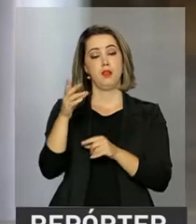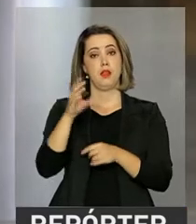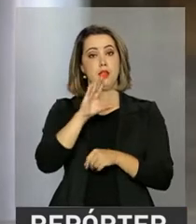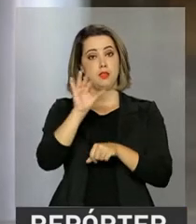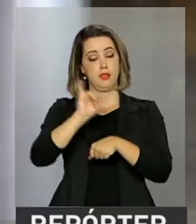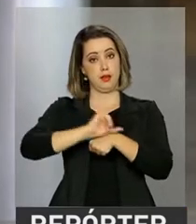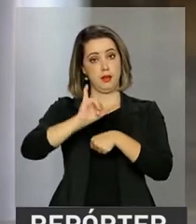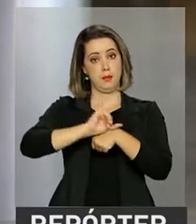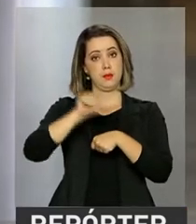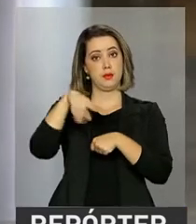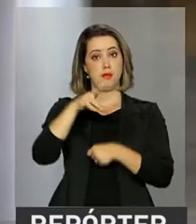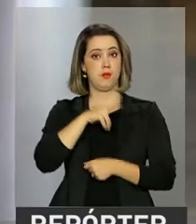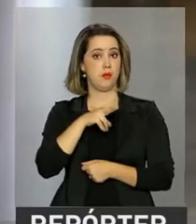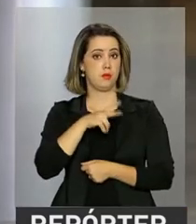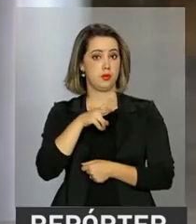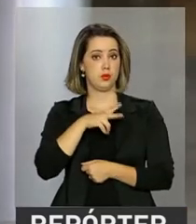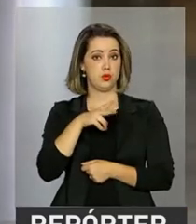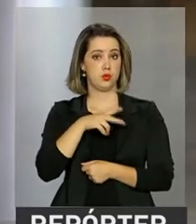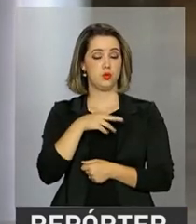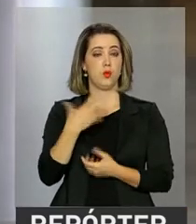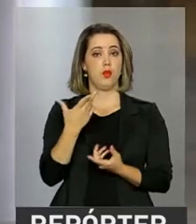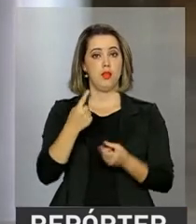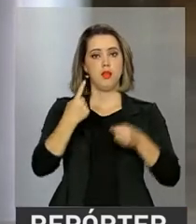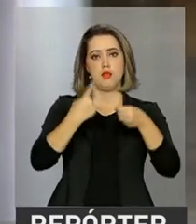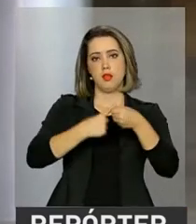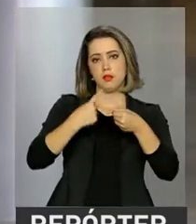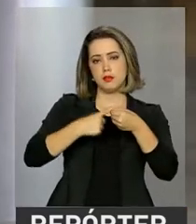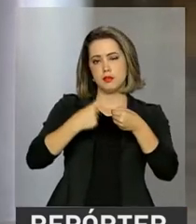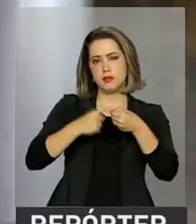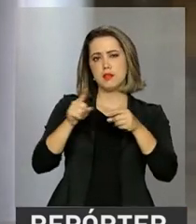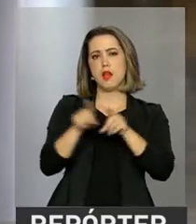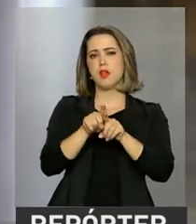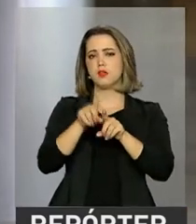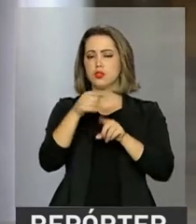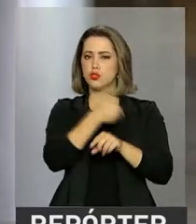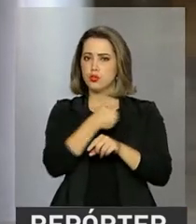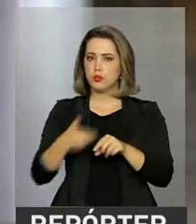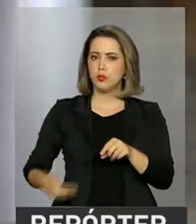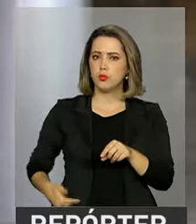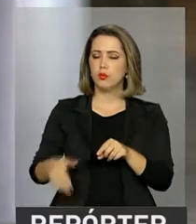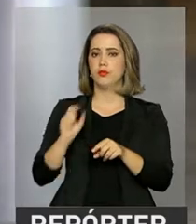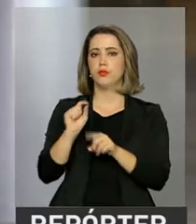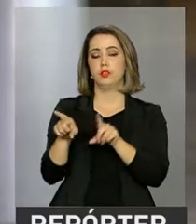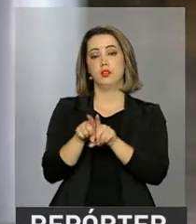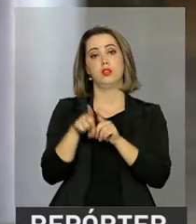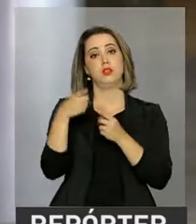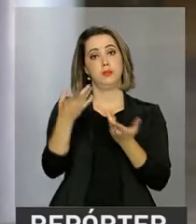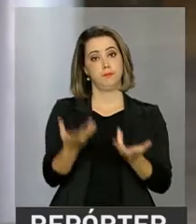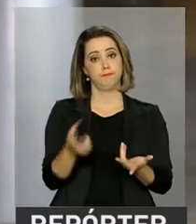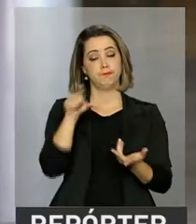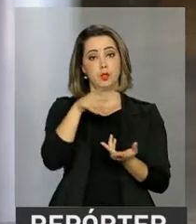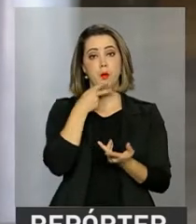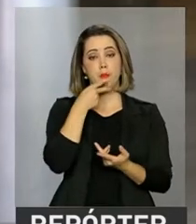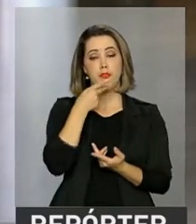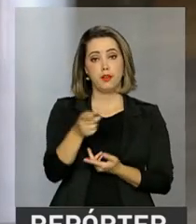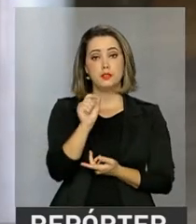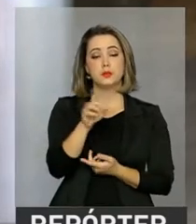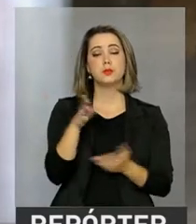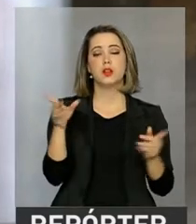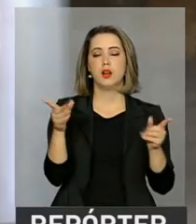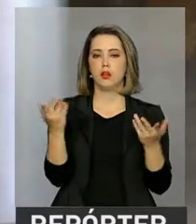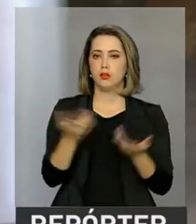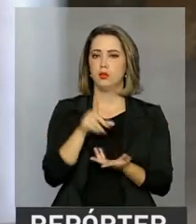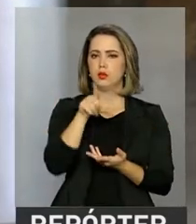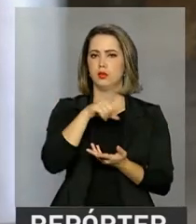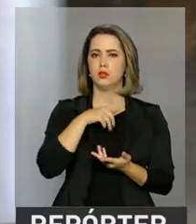cidade de setúbal é pública com isso roberto a gente pode dizer que o processo de internacionalização do exame nacional do